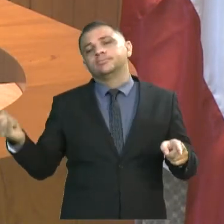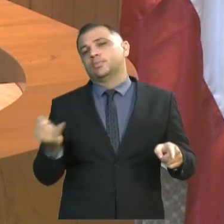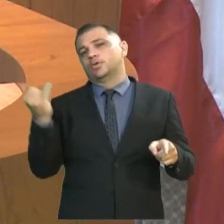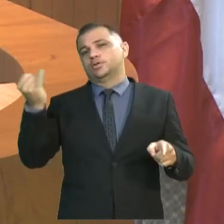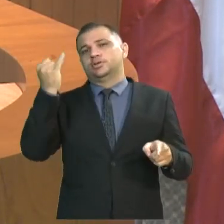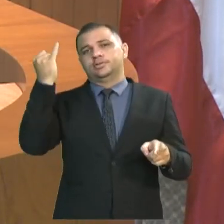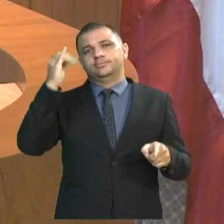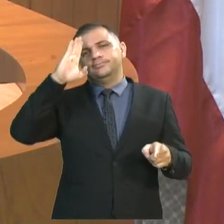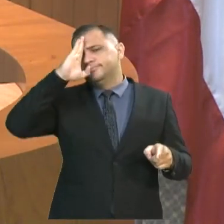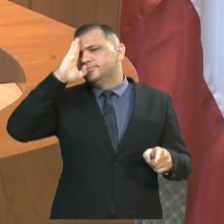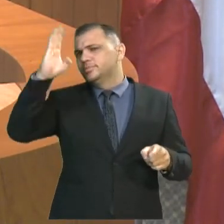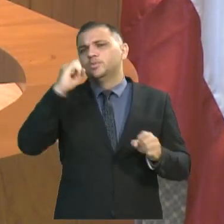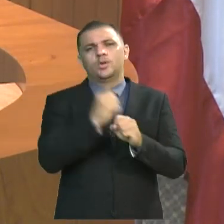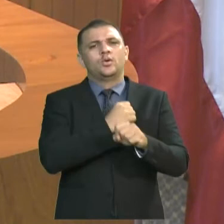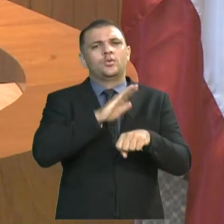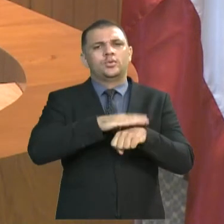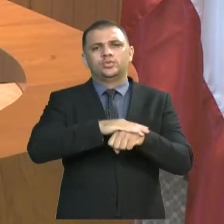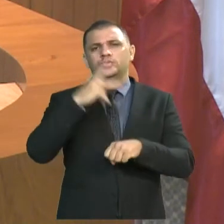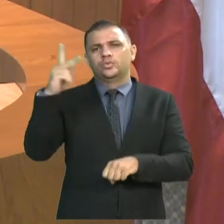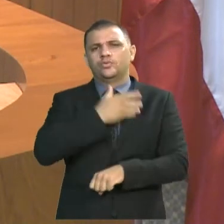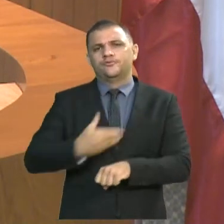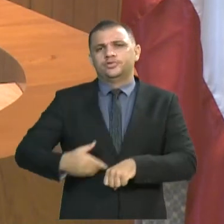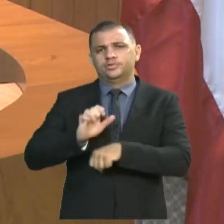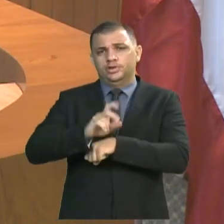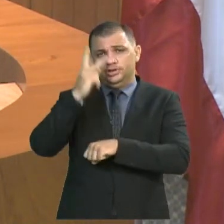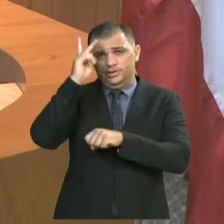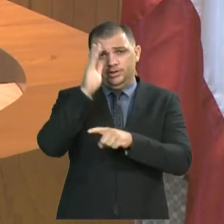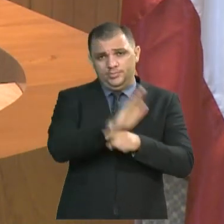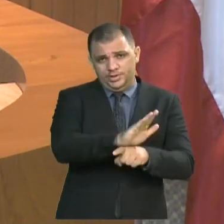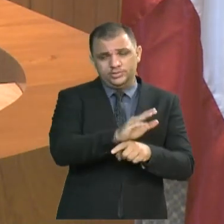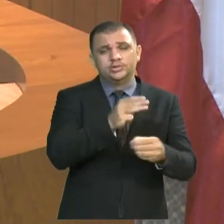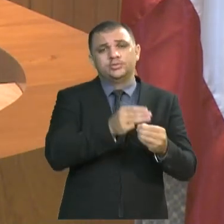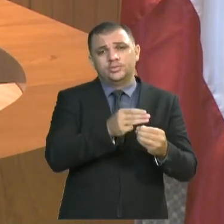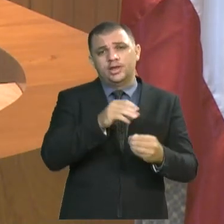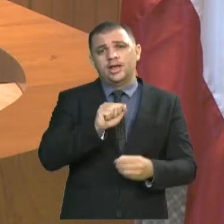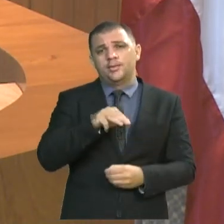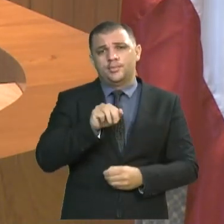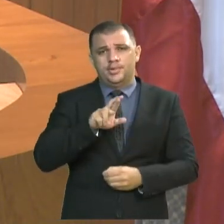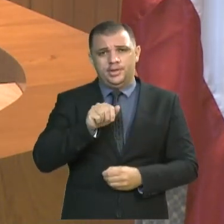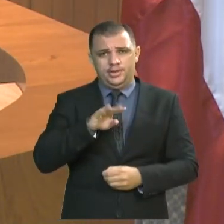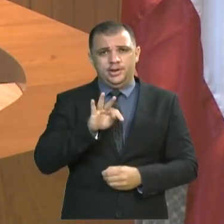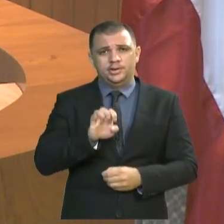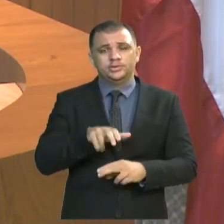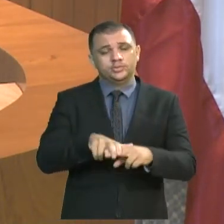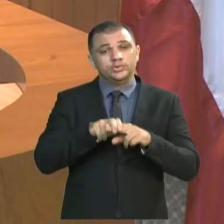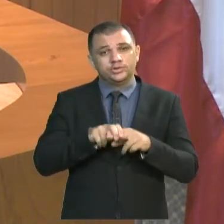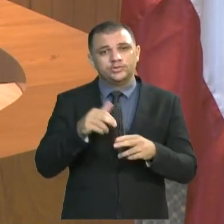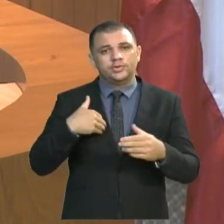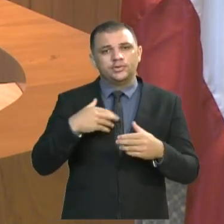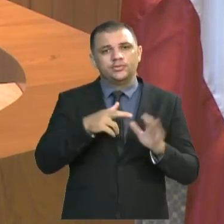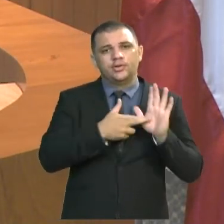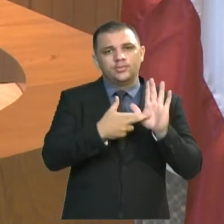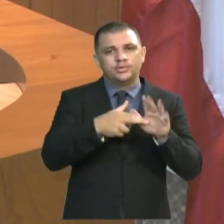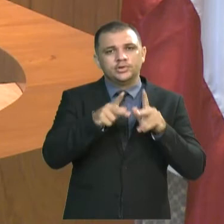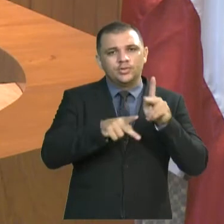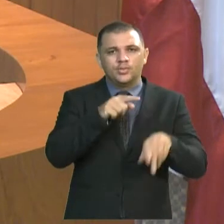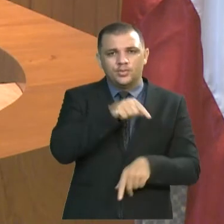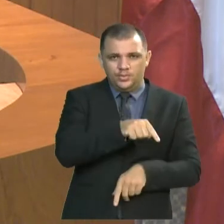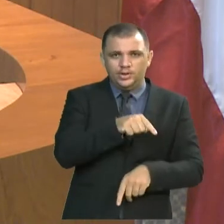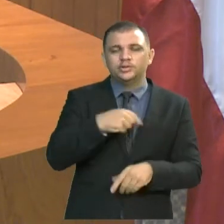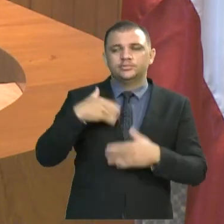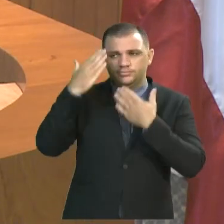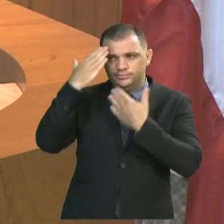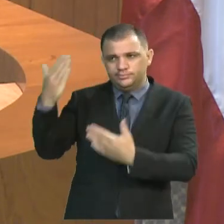governo em Amarante. Portanto, em nome do povo de Amarante, eu agradeço ao senhor governador Flávio Dino, ao secretário